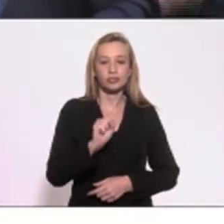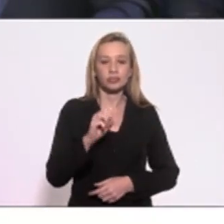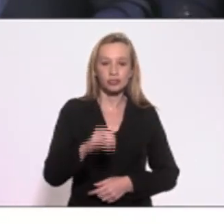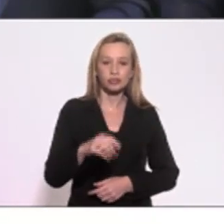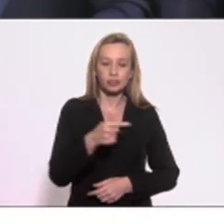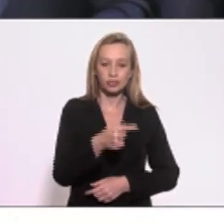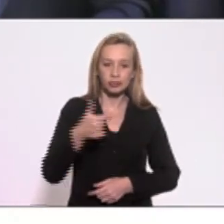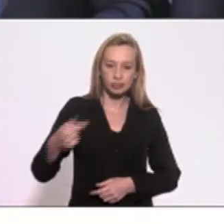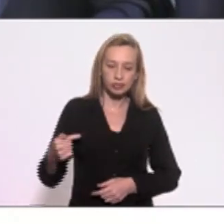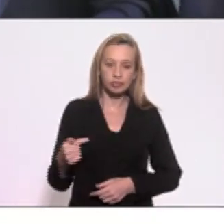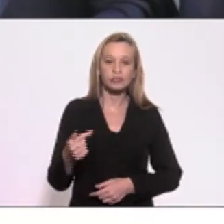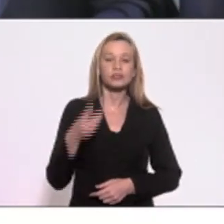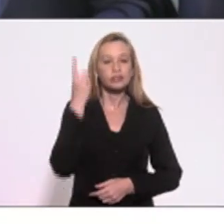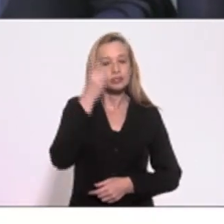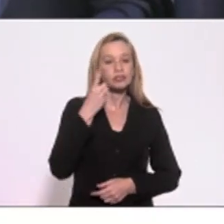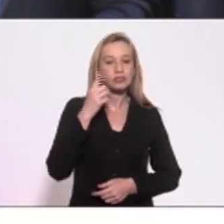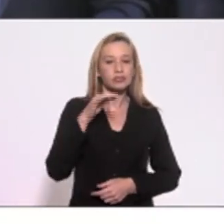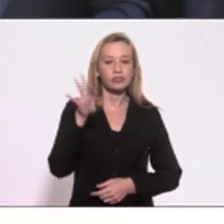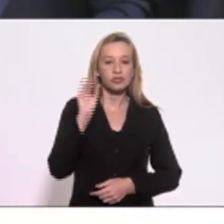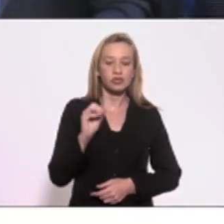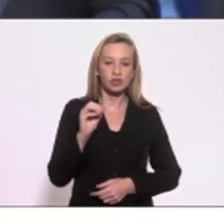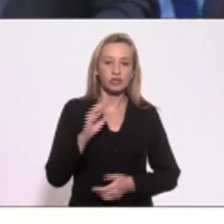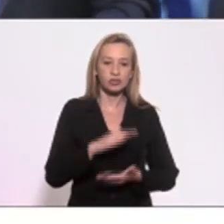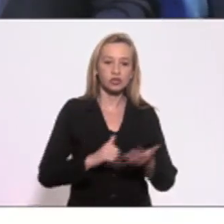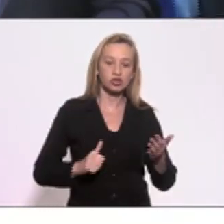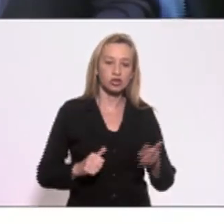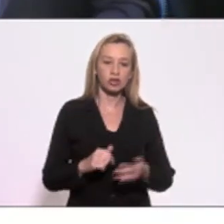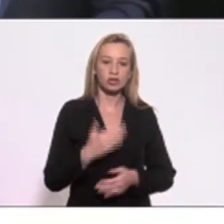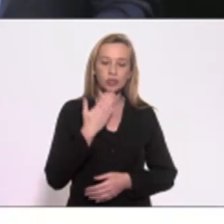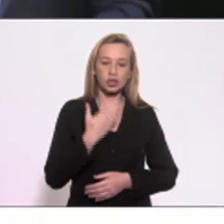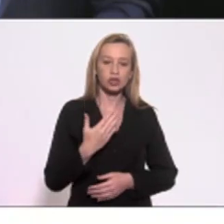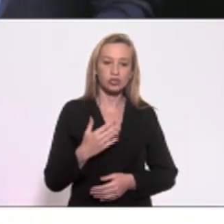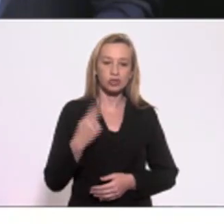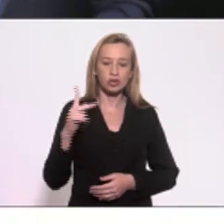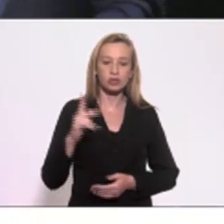17, de autoria do deputado Flávio Serafim, retirado a pedido do autor.